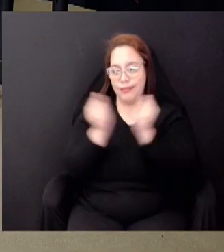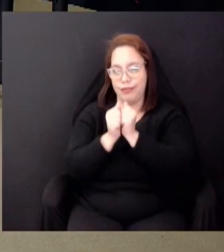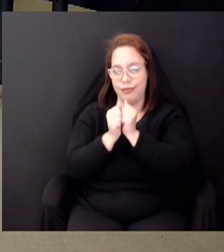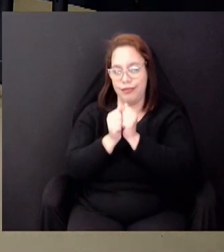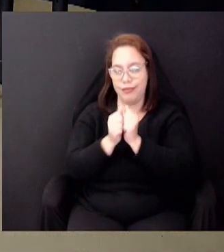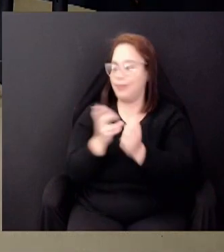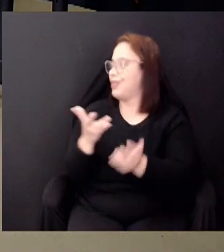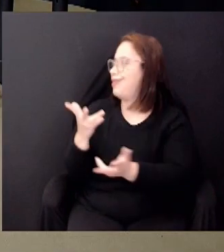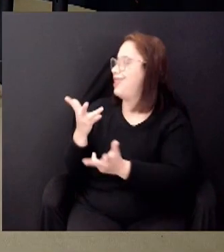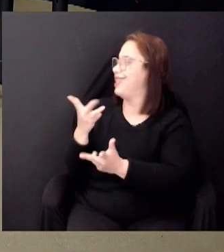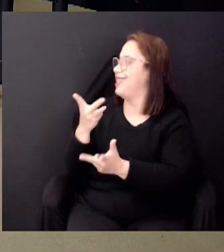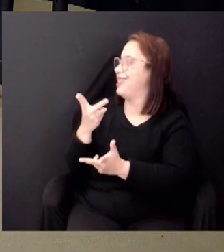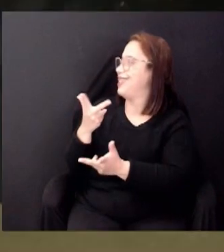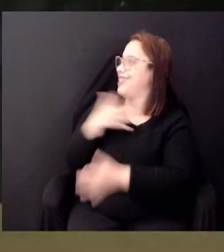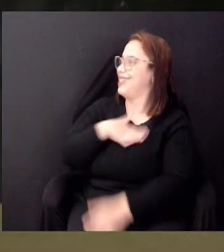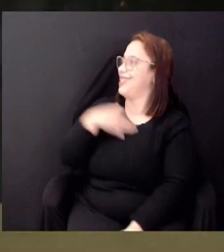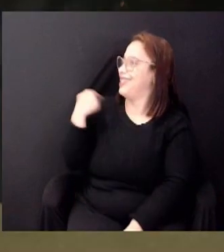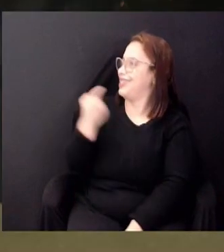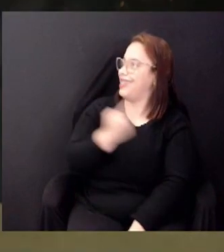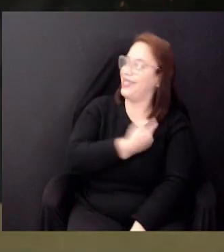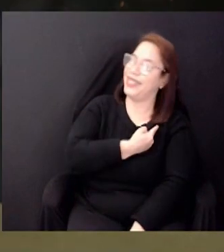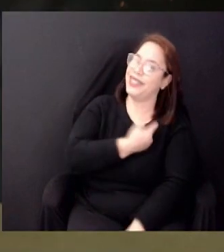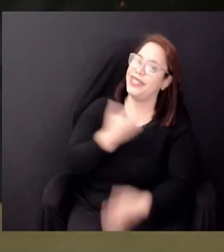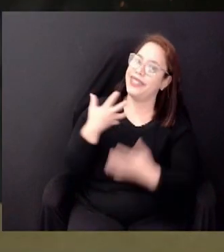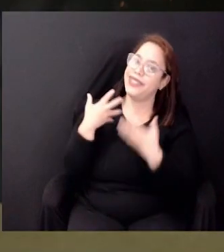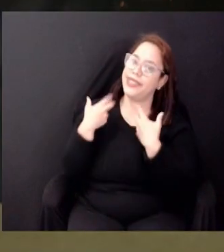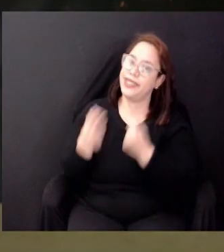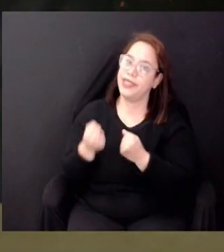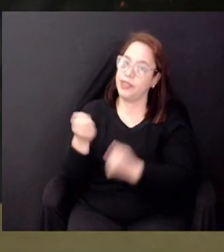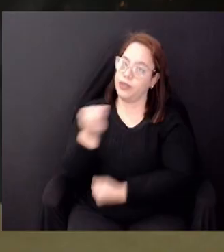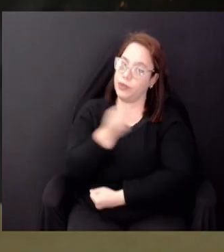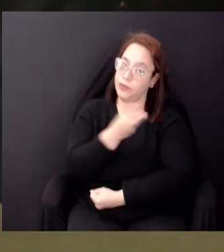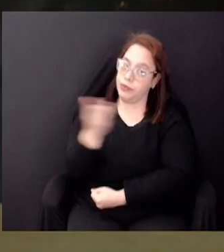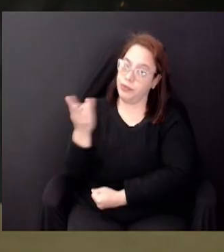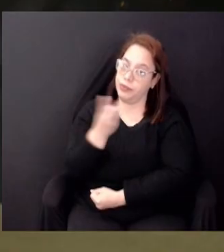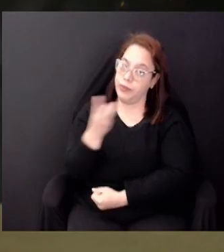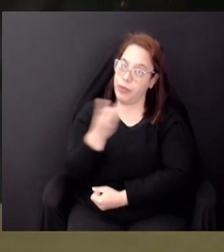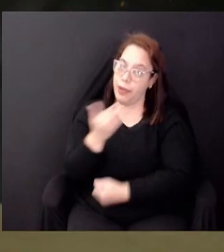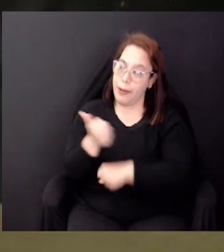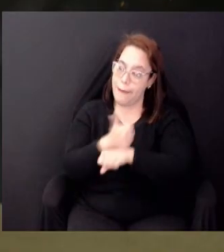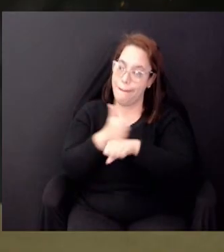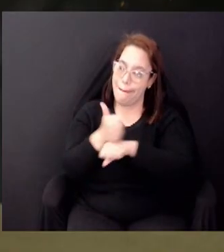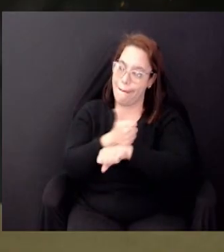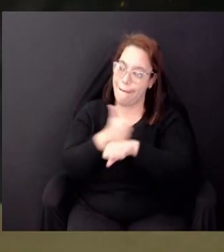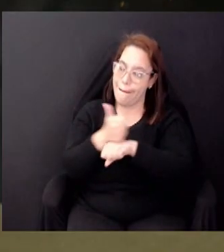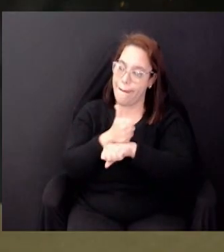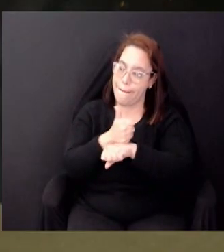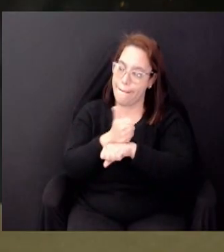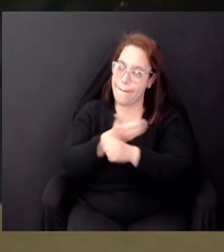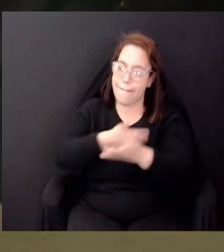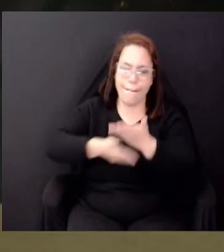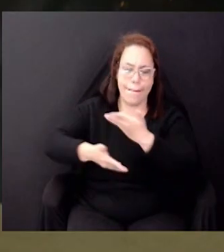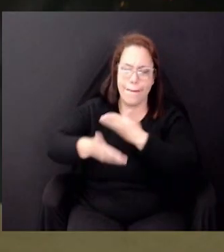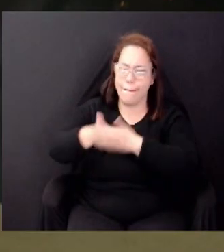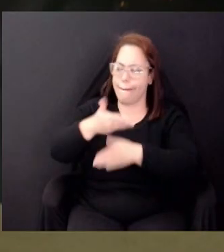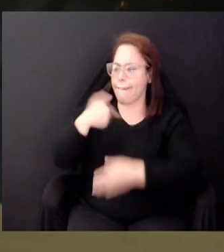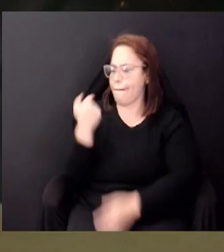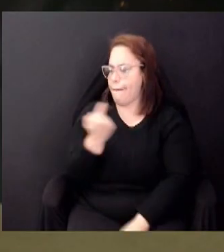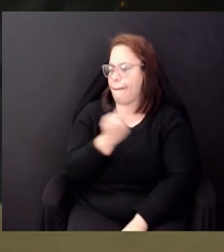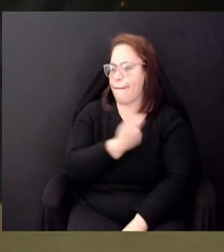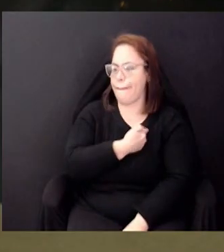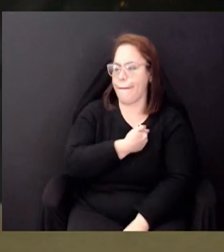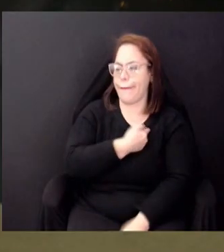o prazer é todo nosso receber vocês três aqui, grandes profissionais que contribuíram tanto com a gente. Florença, obrigada pela